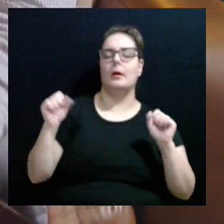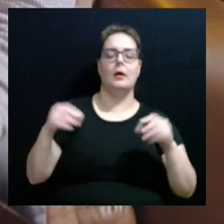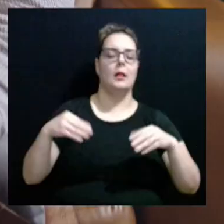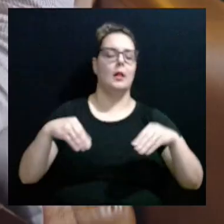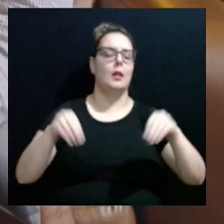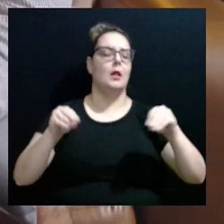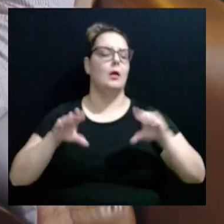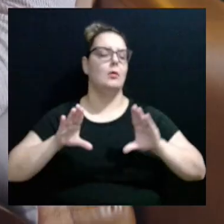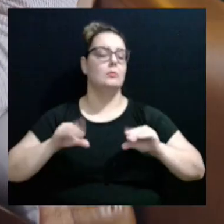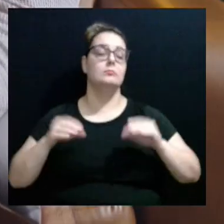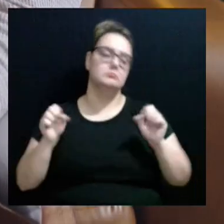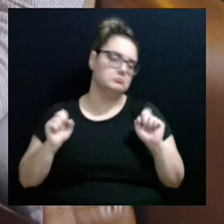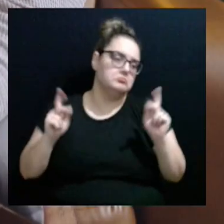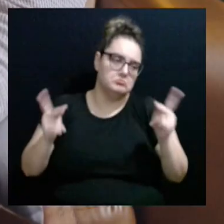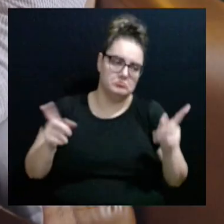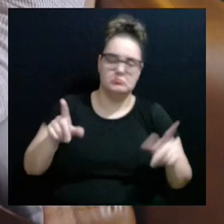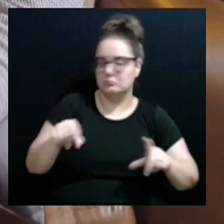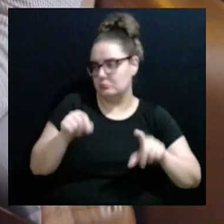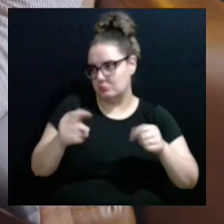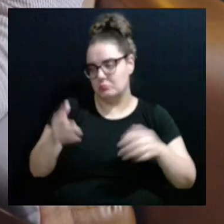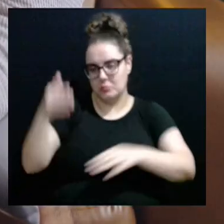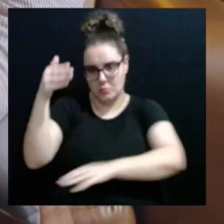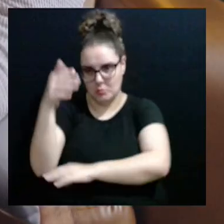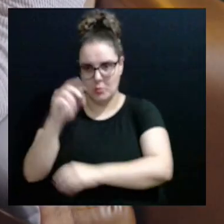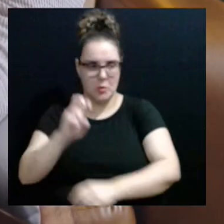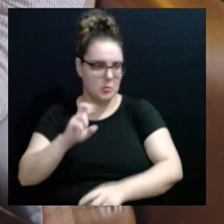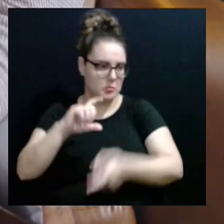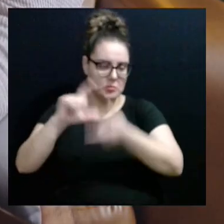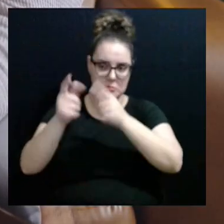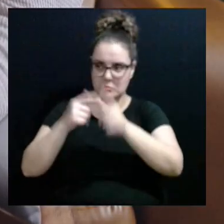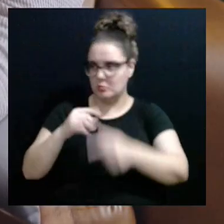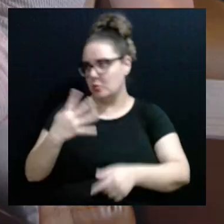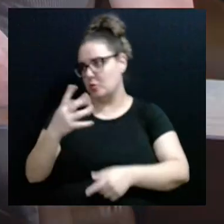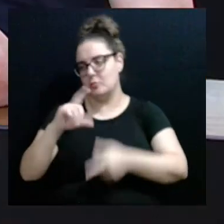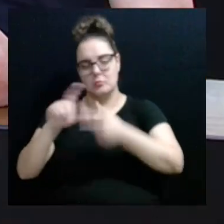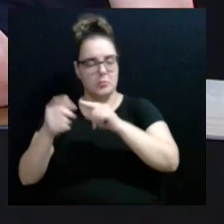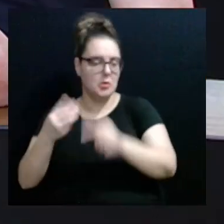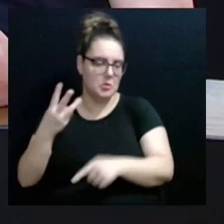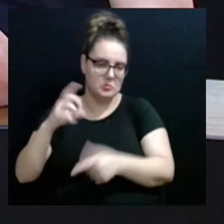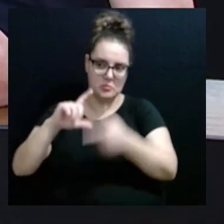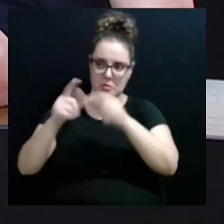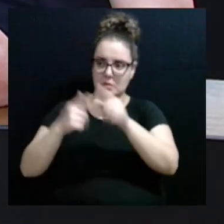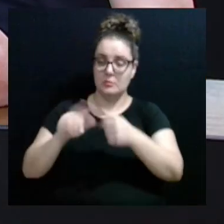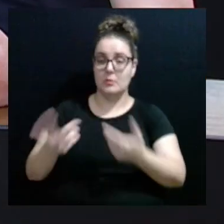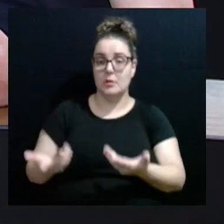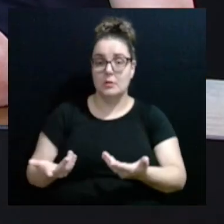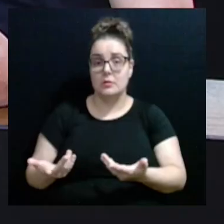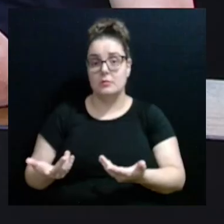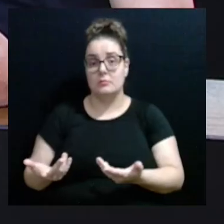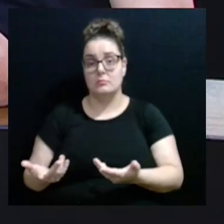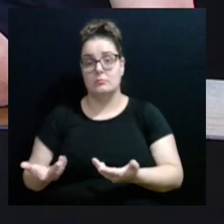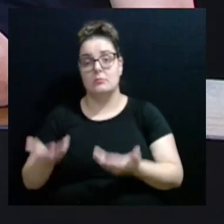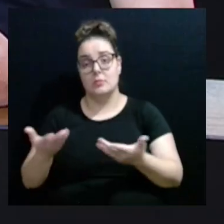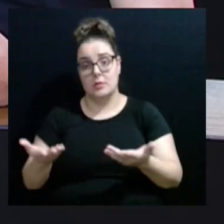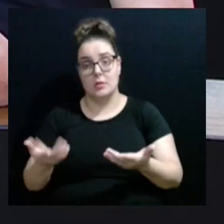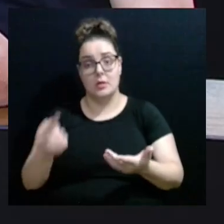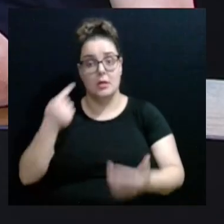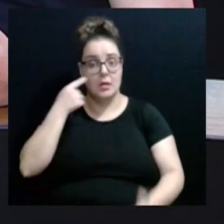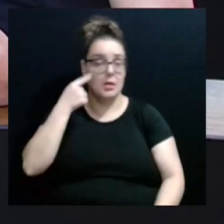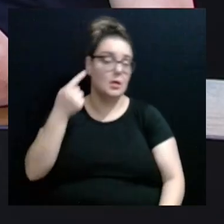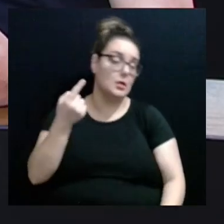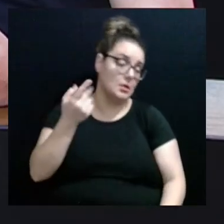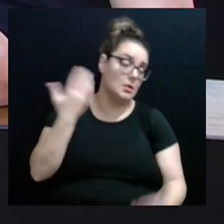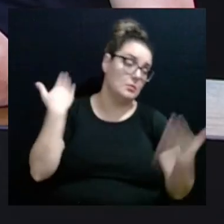você escolhe o hotel 5 estrelas, ou 4 ou 3, né? E aí a questão de passeios, já que não é então você